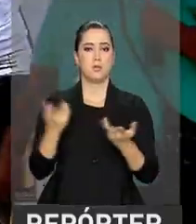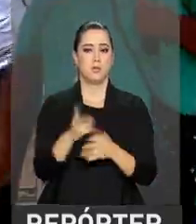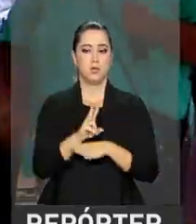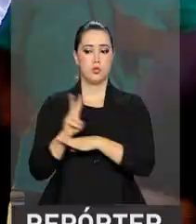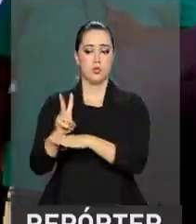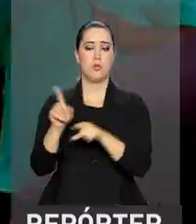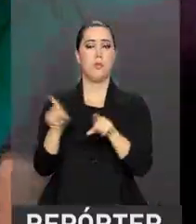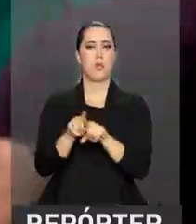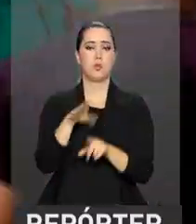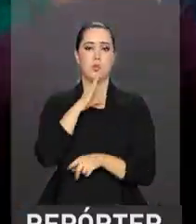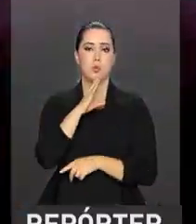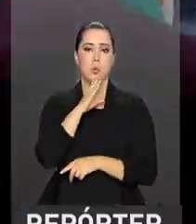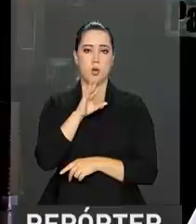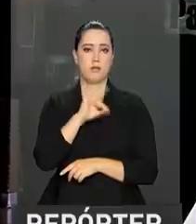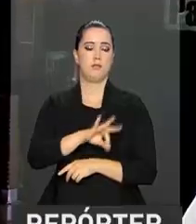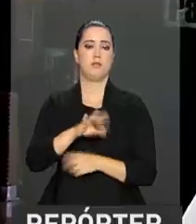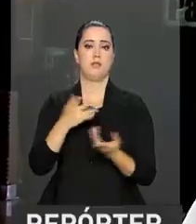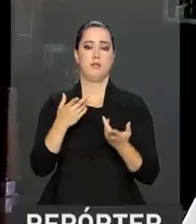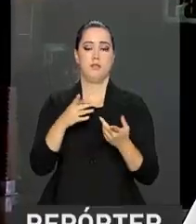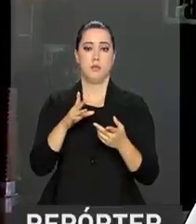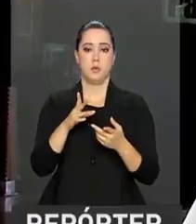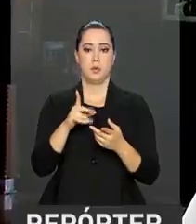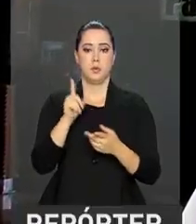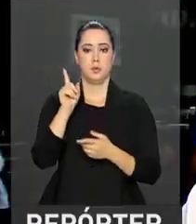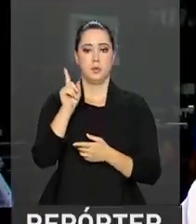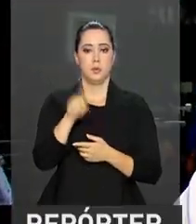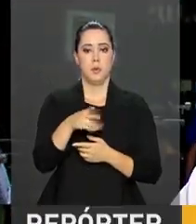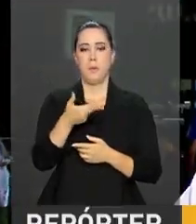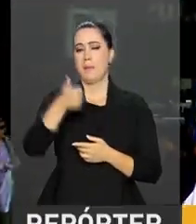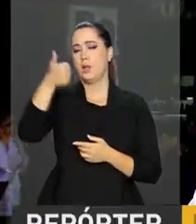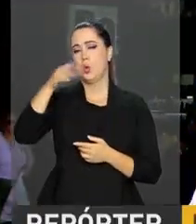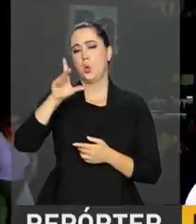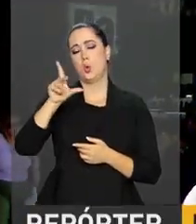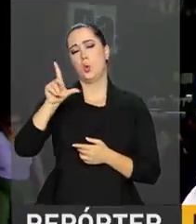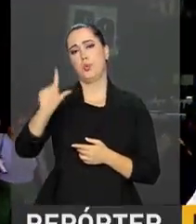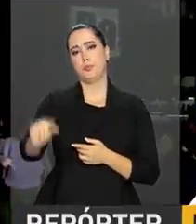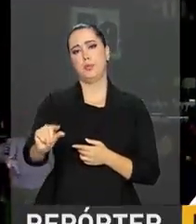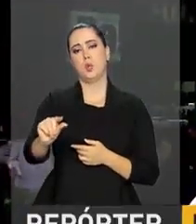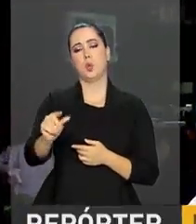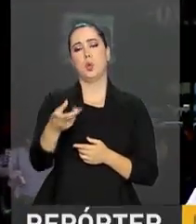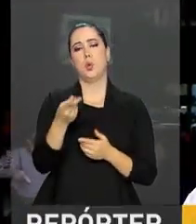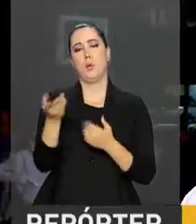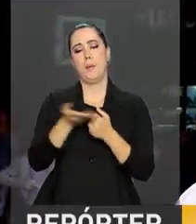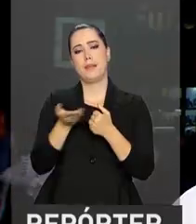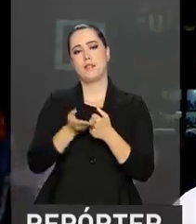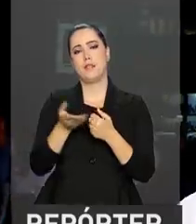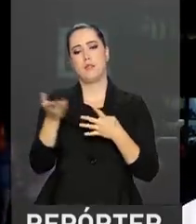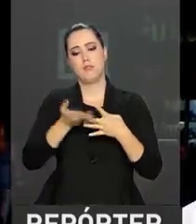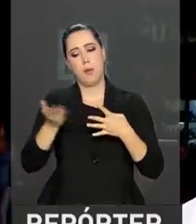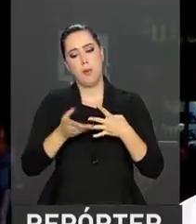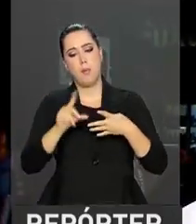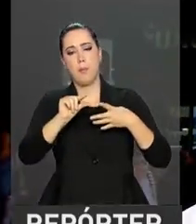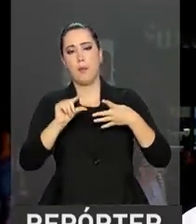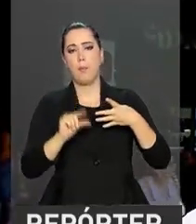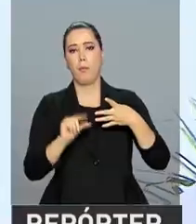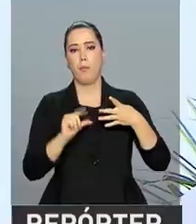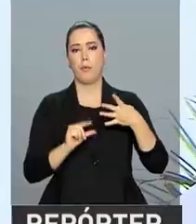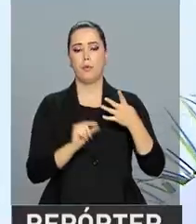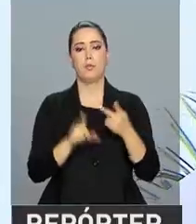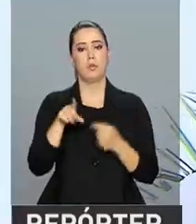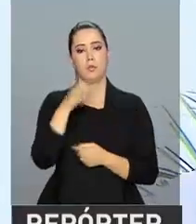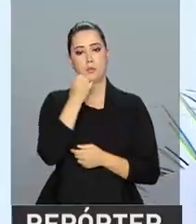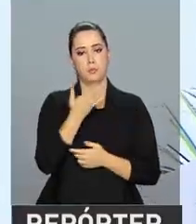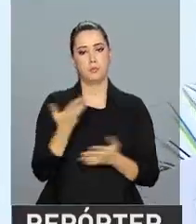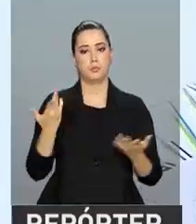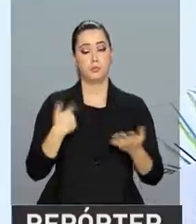conhecida de muita gente onde o menor juro já passou abençoar foi apenas na época